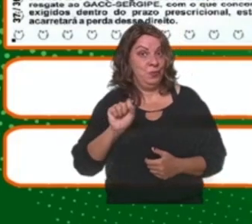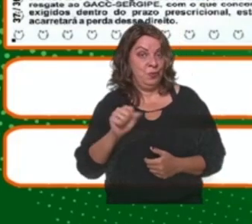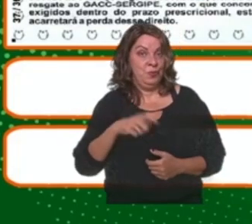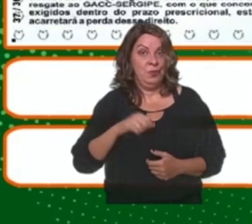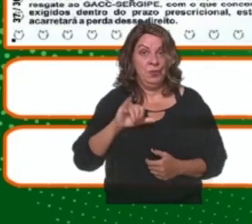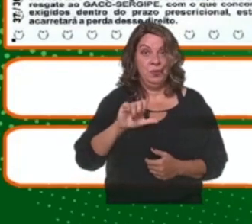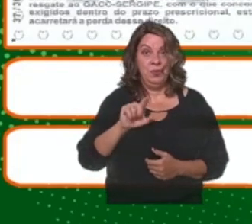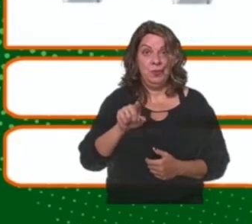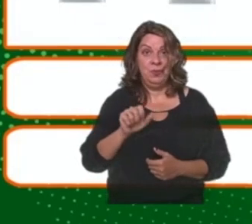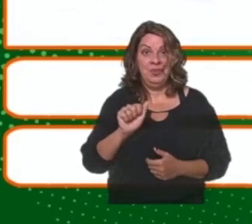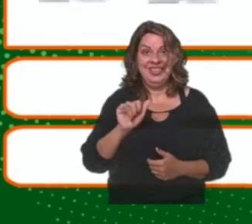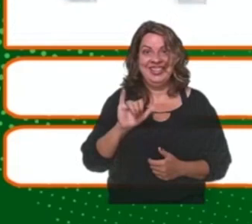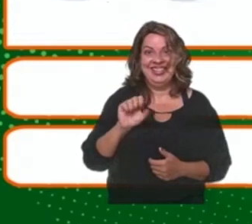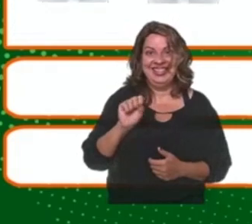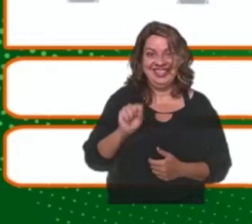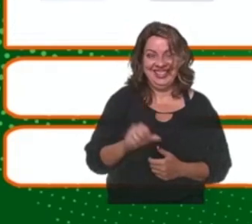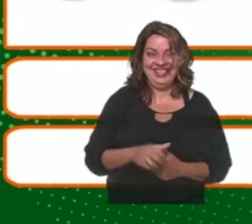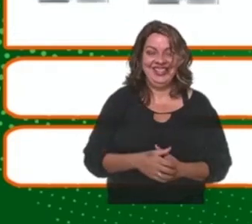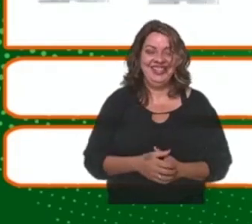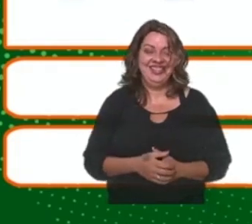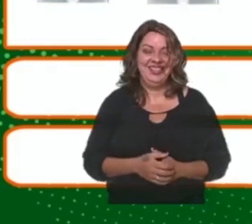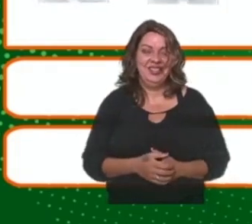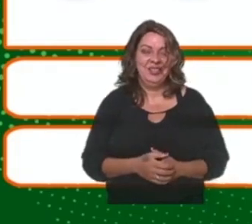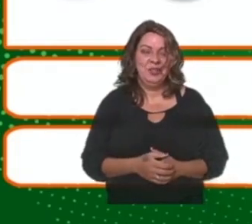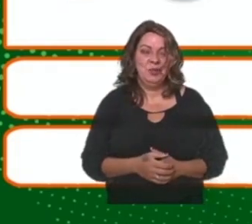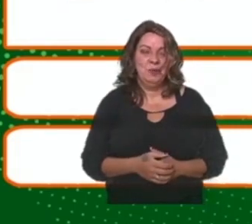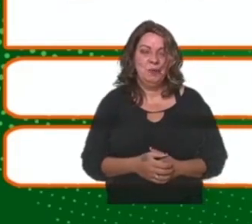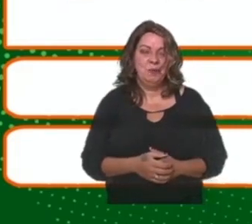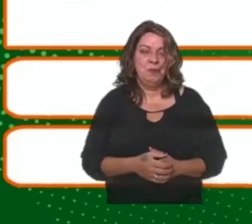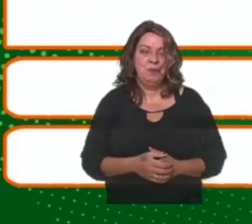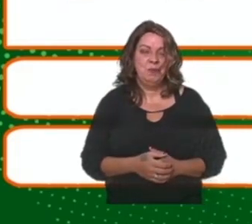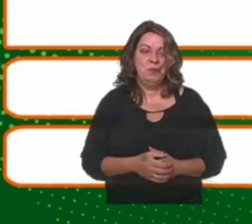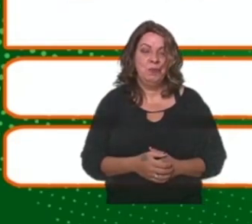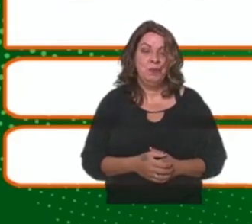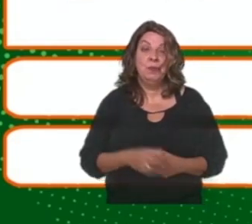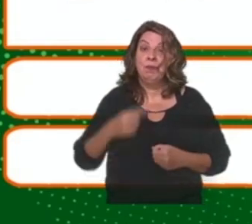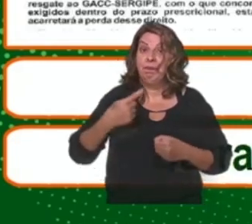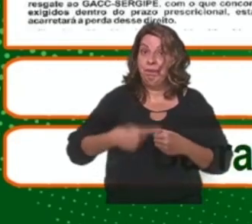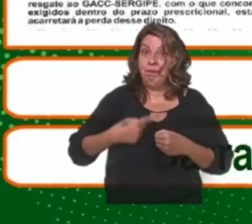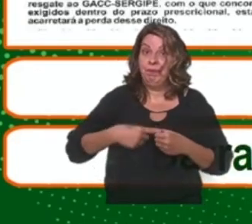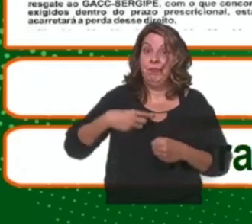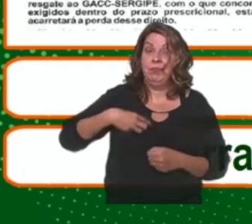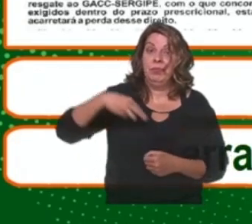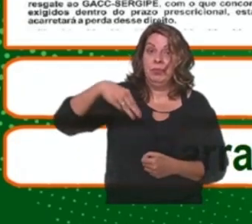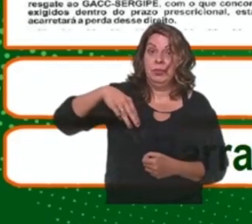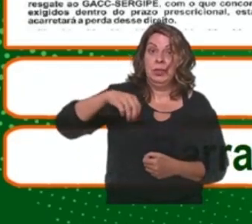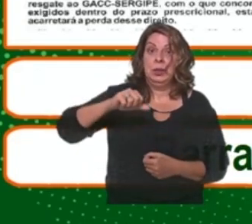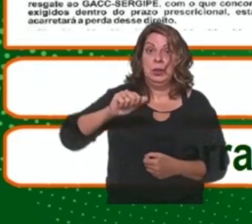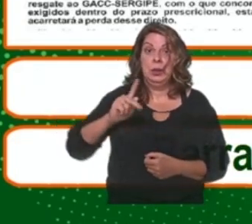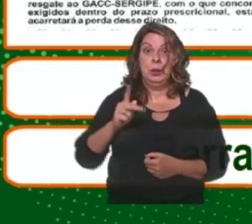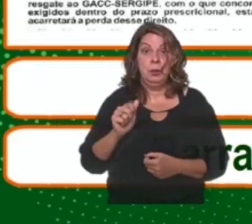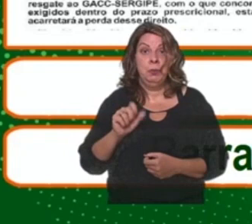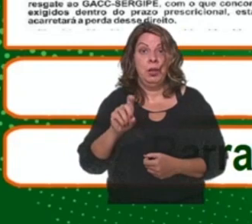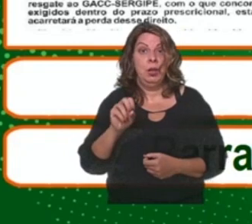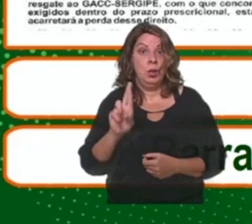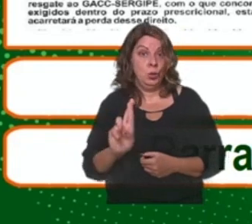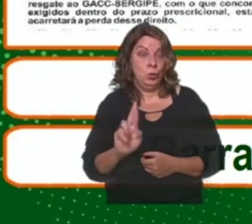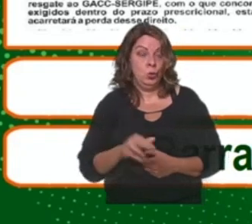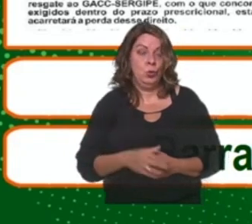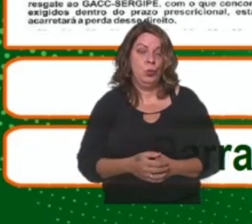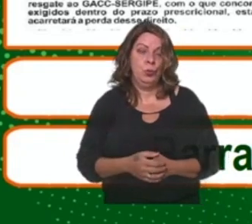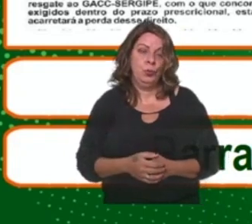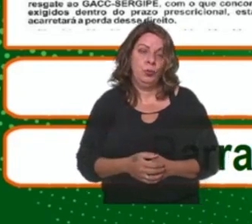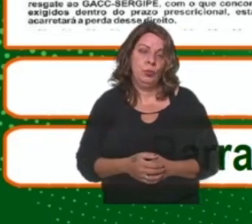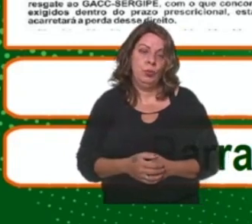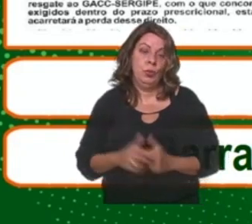077178, Isaías José da Silva, olha, Malhador é a cidade, e J. Carlos